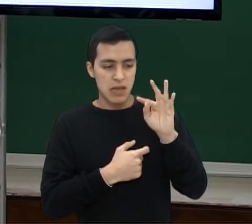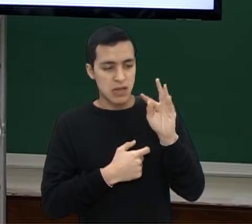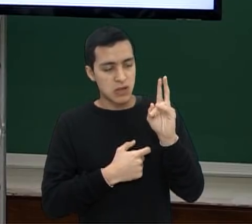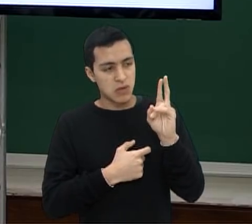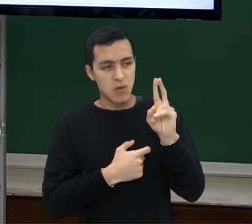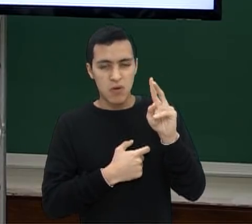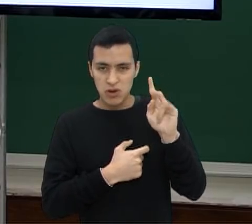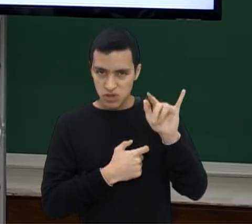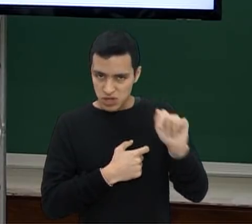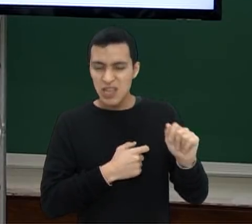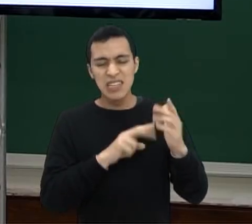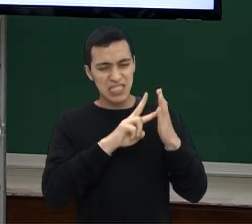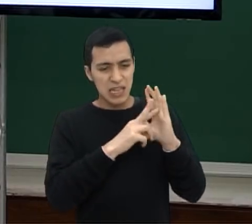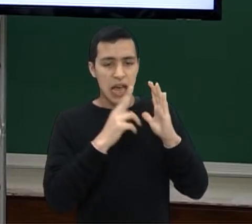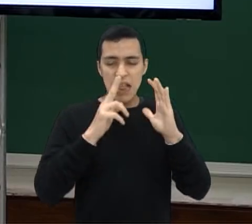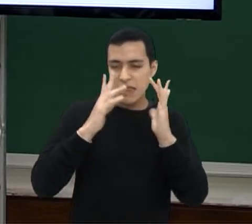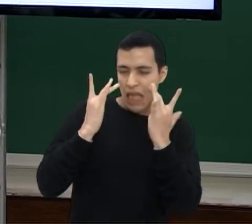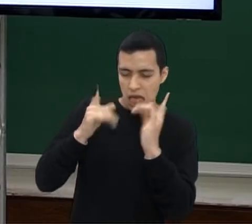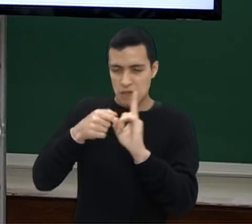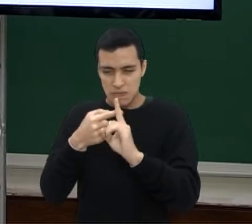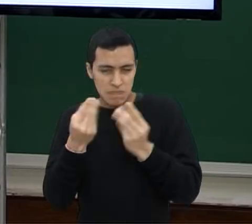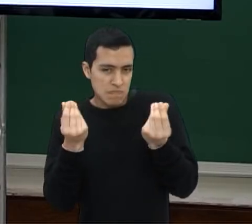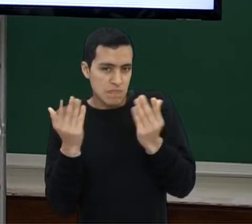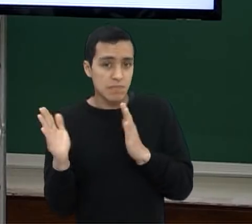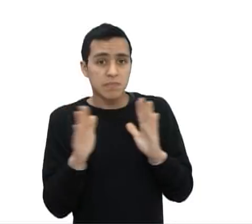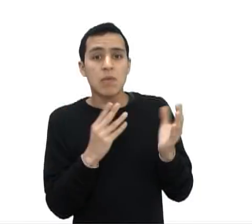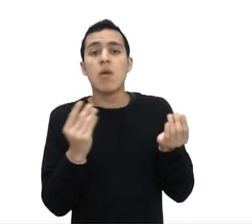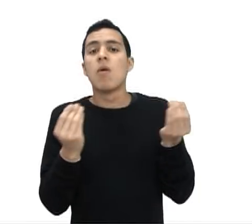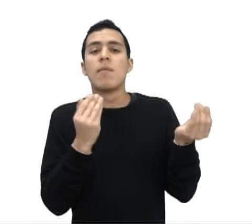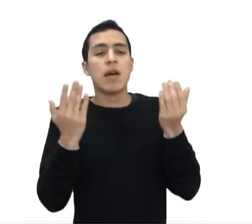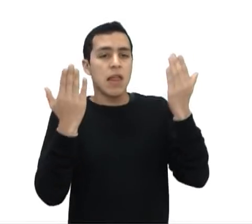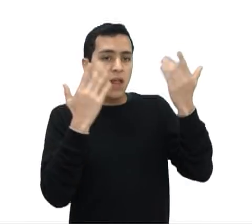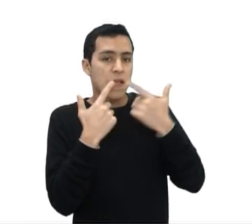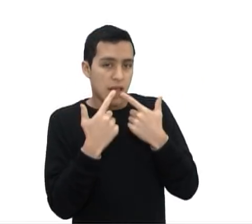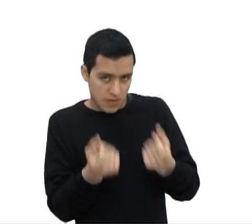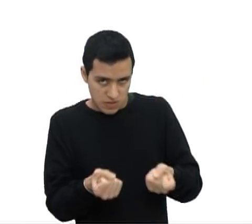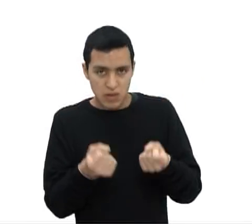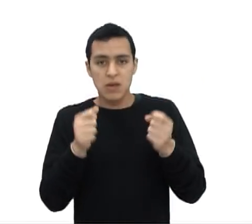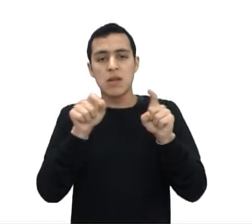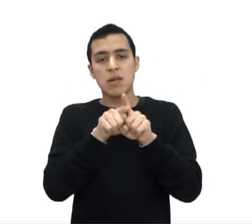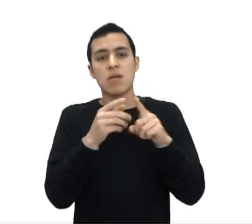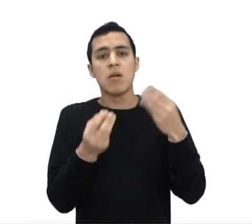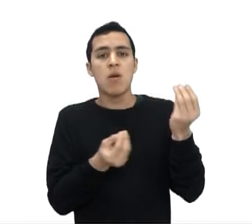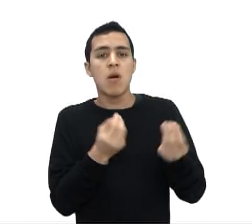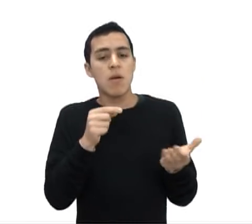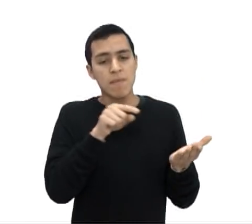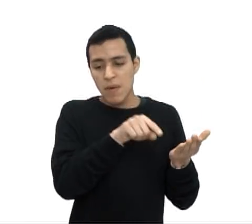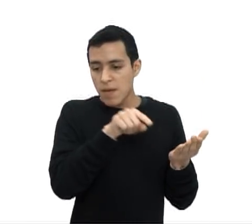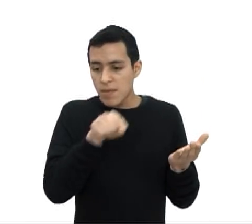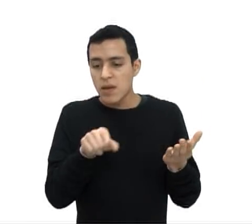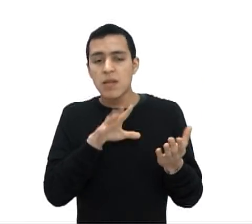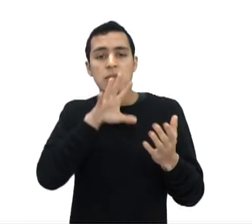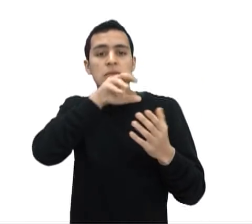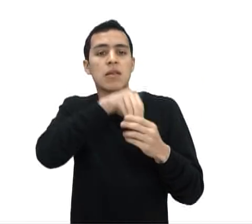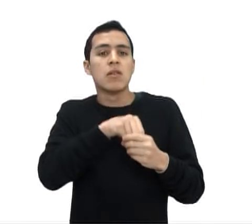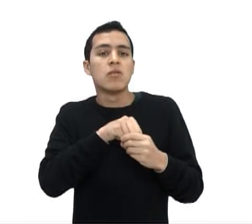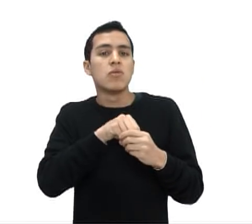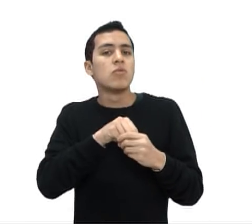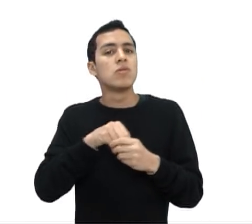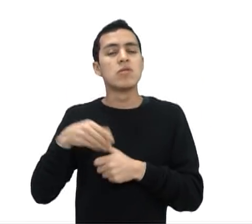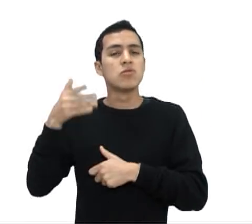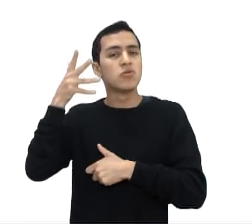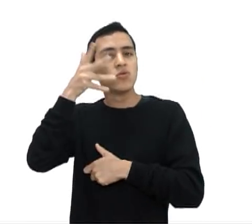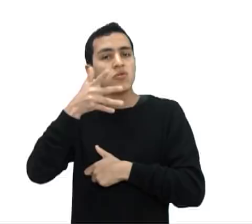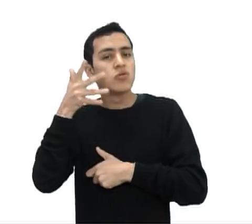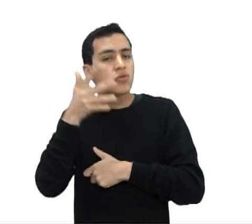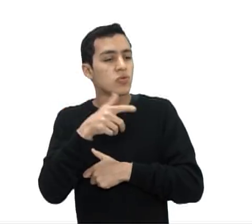aula, né, e com relação à análise linguística, a gente vai ver a pontuação utilizada no discurso direto, na fala